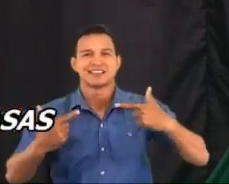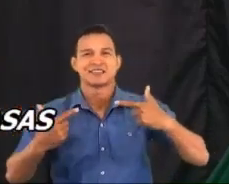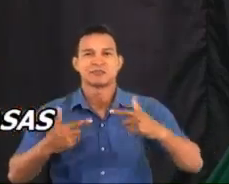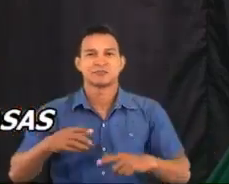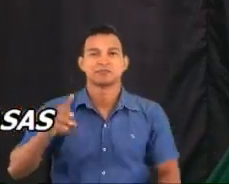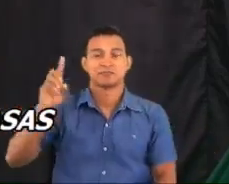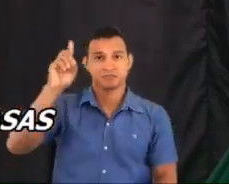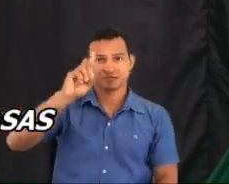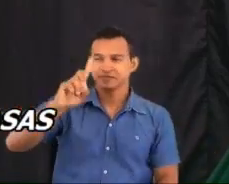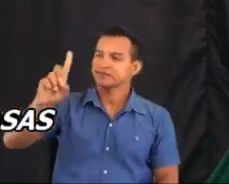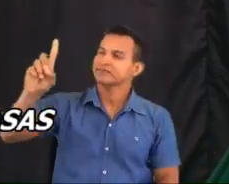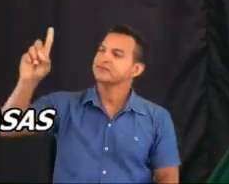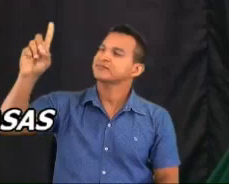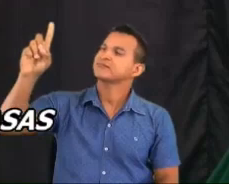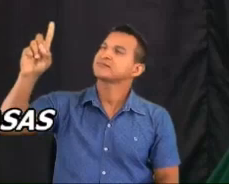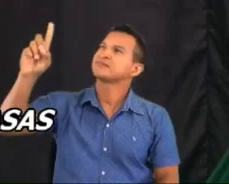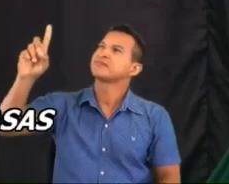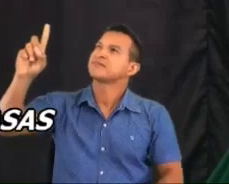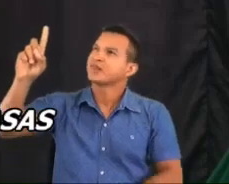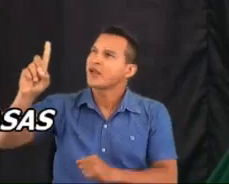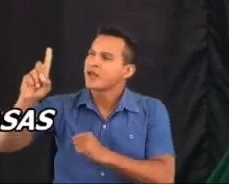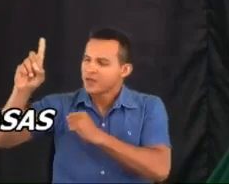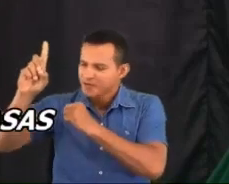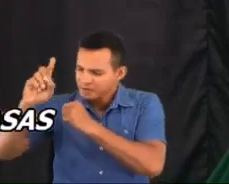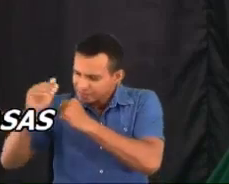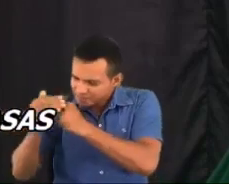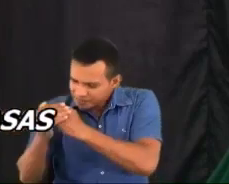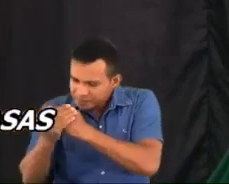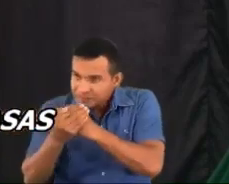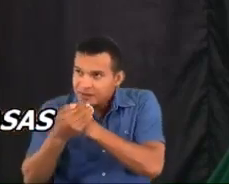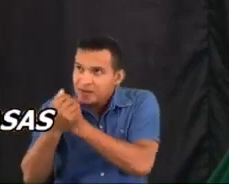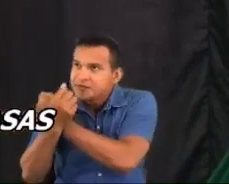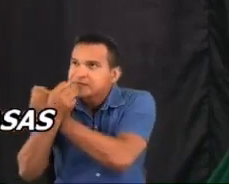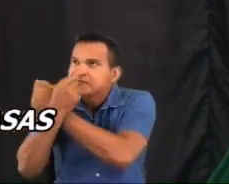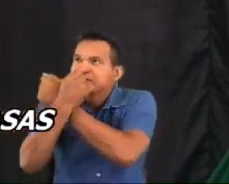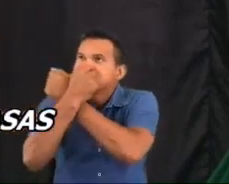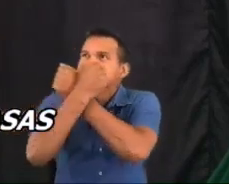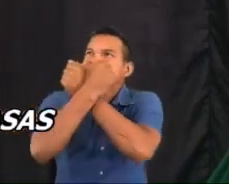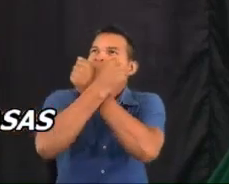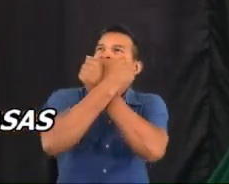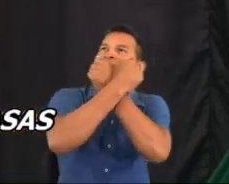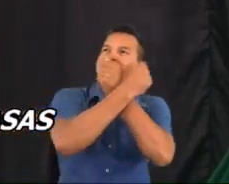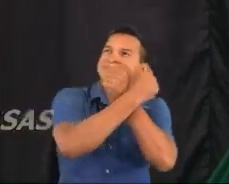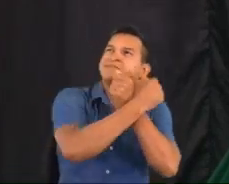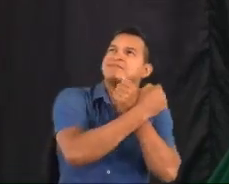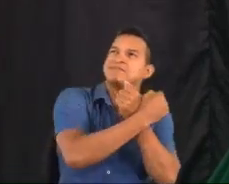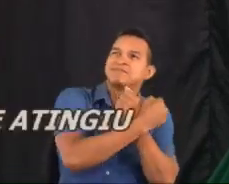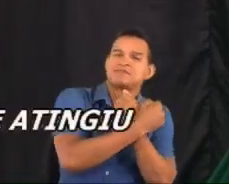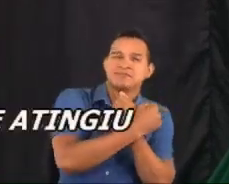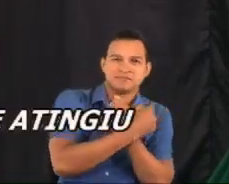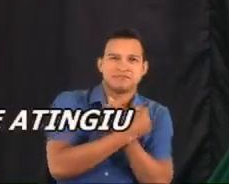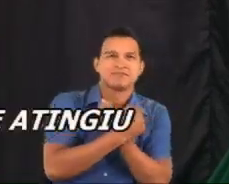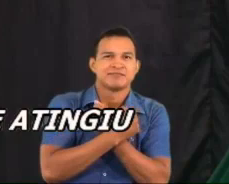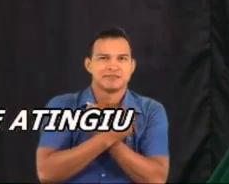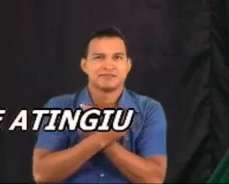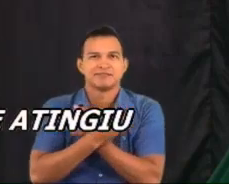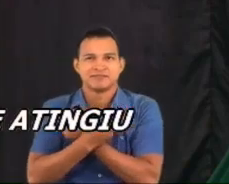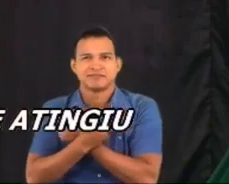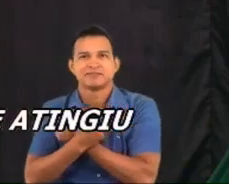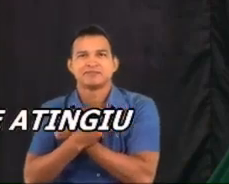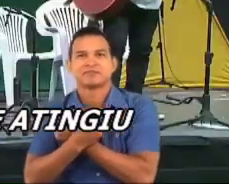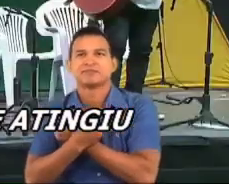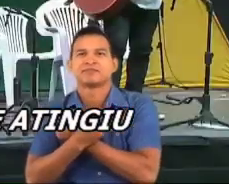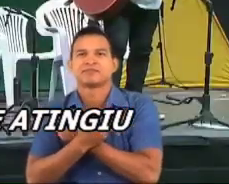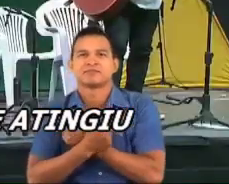mim. Deus me escondeu bem debaixo de suas asas.